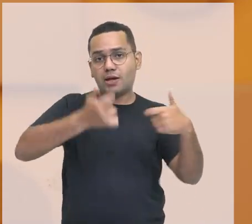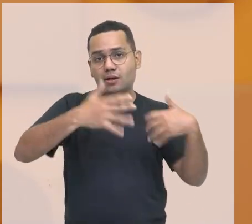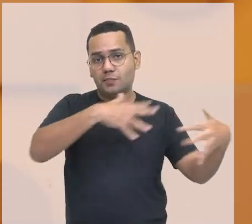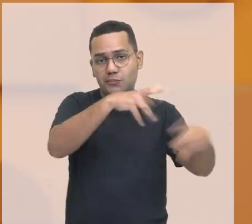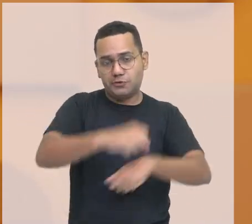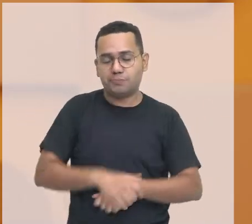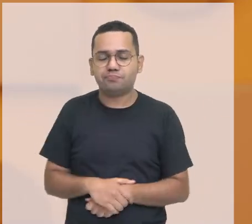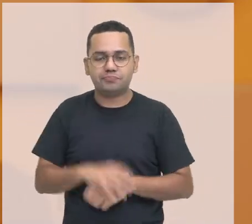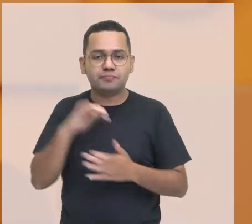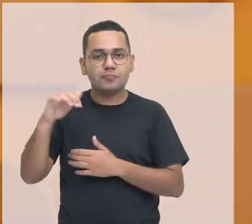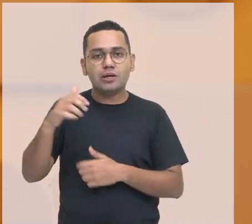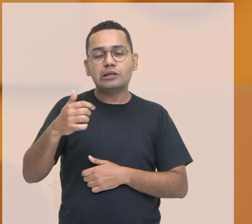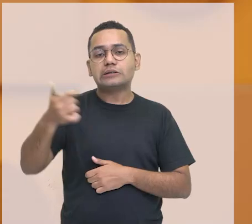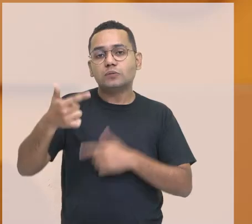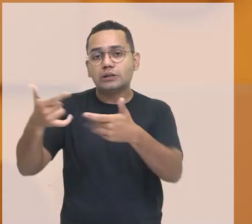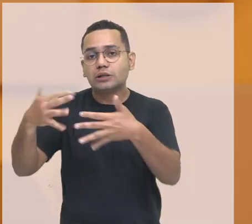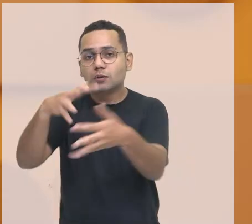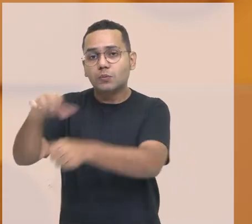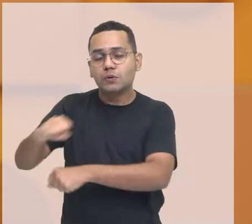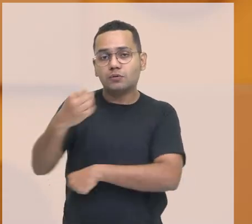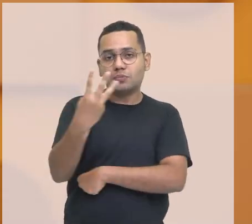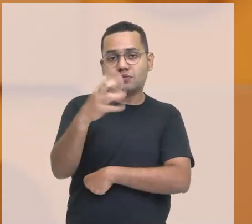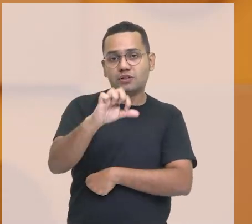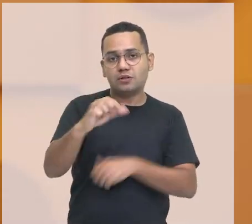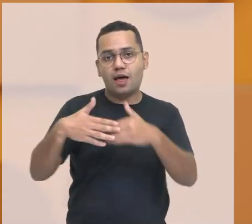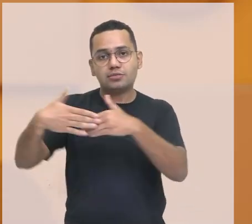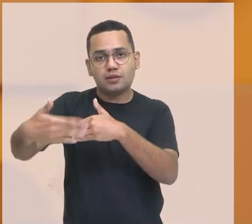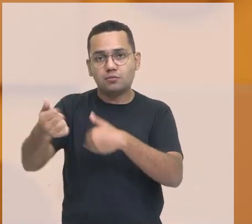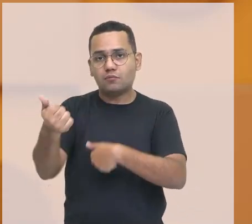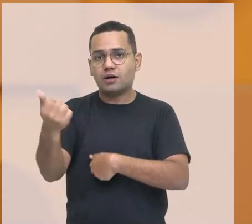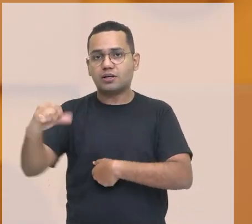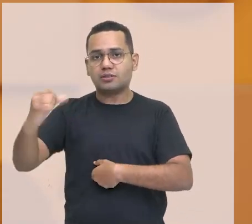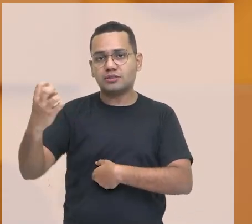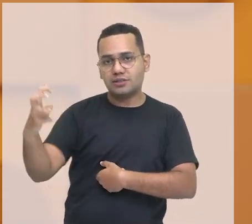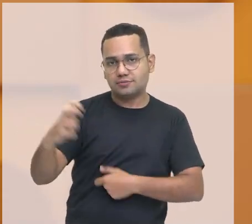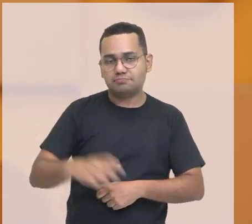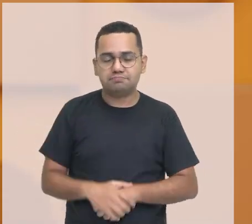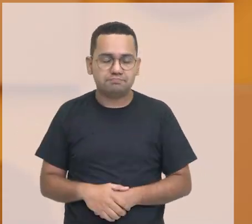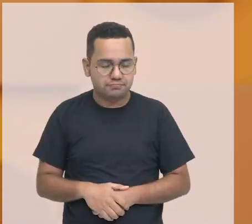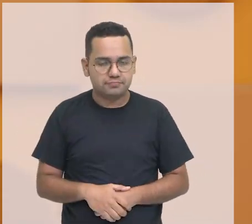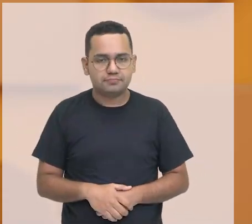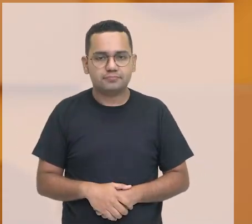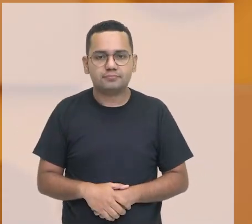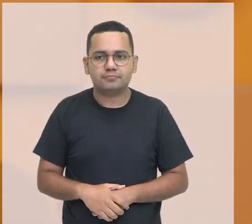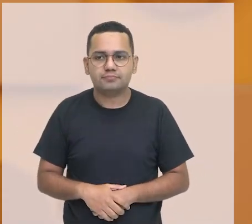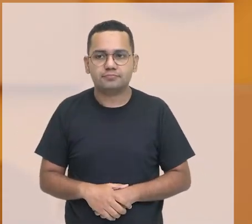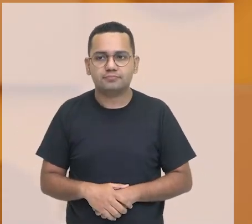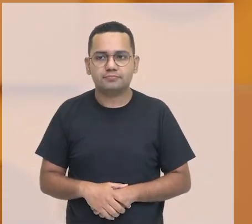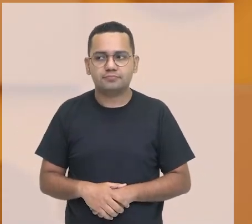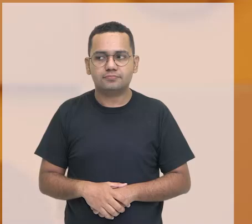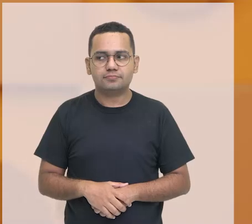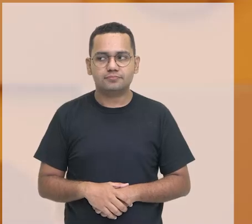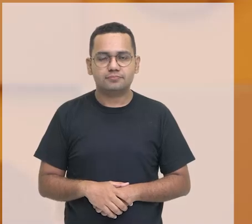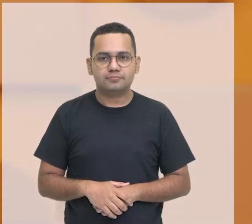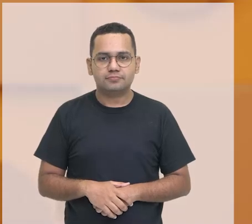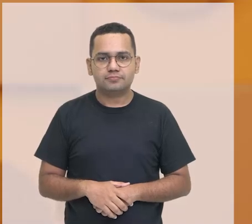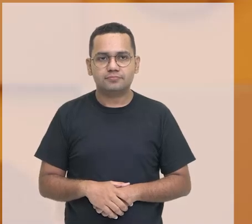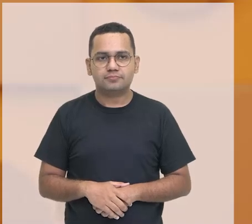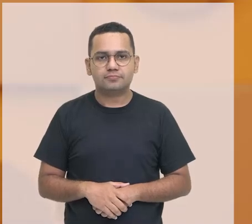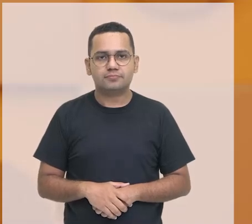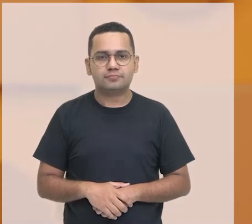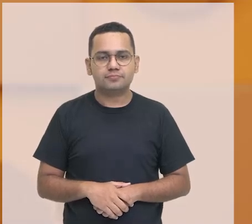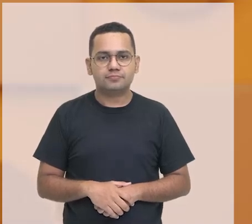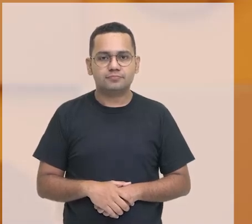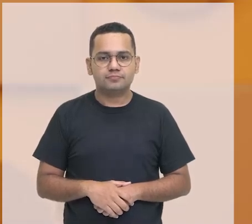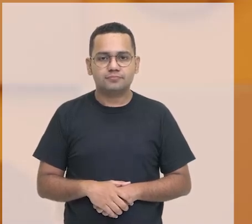o conflito que se estende de 1939 até 1945. Vamos então ver com calma, com precisão